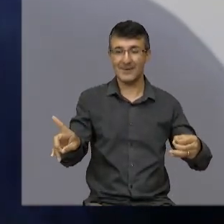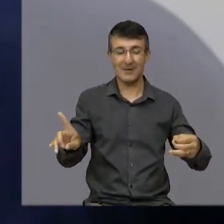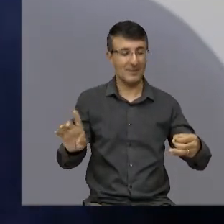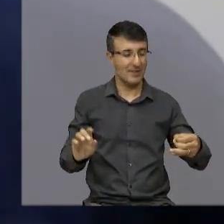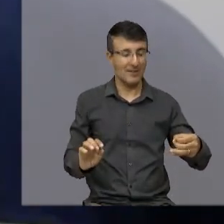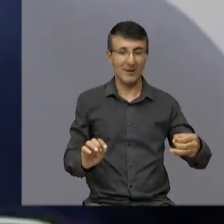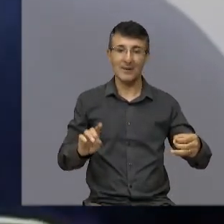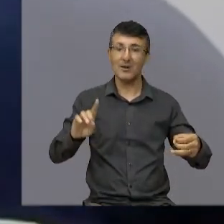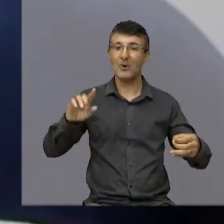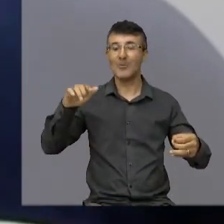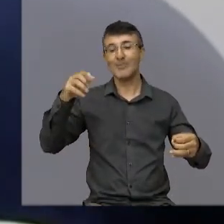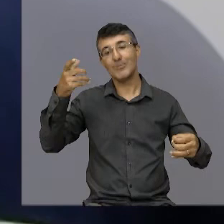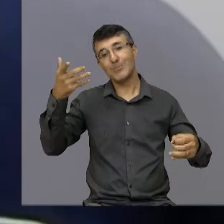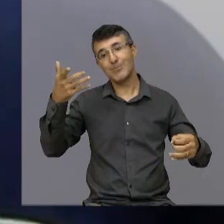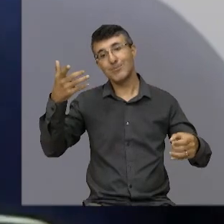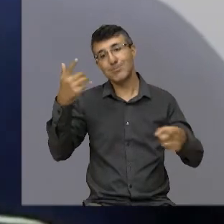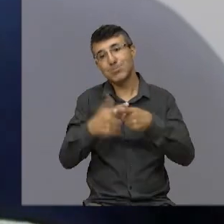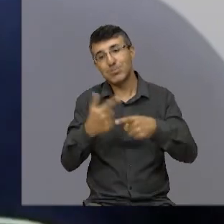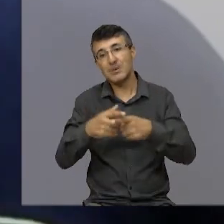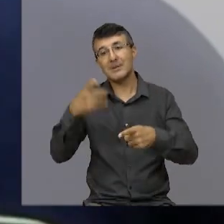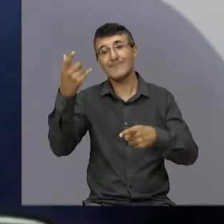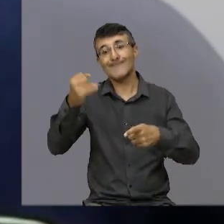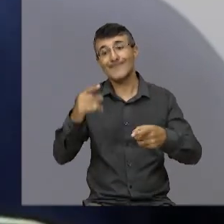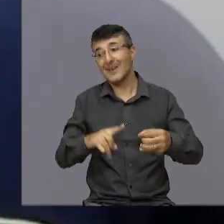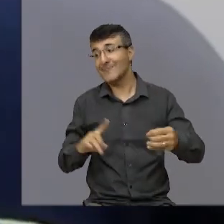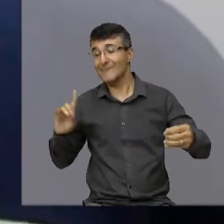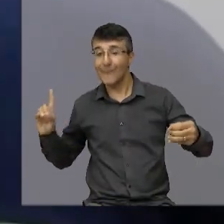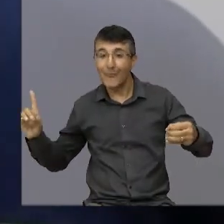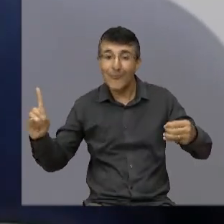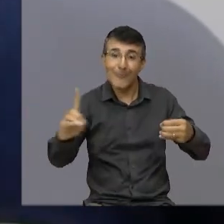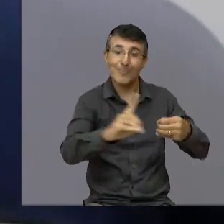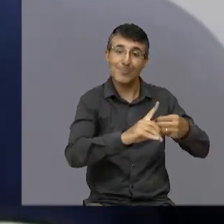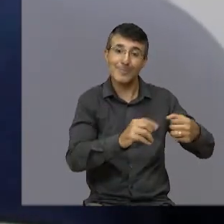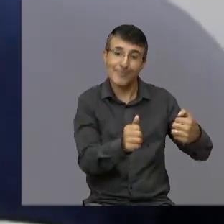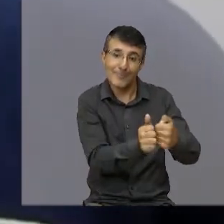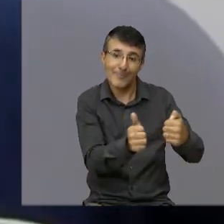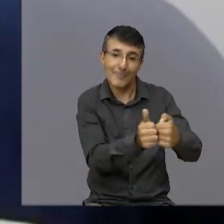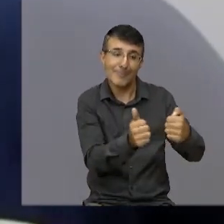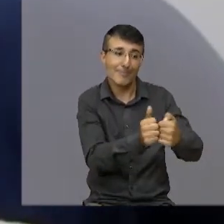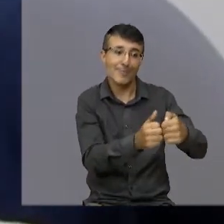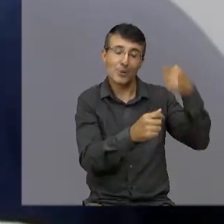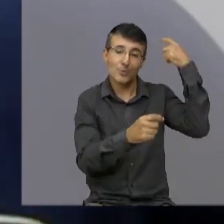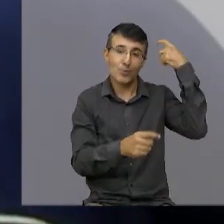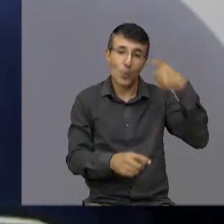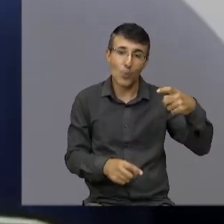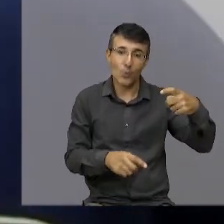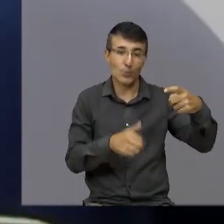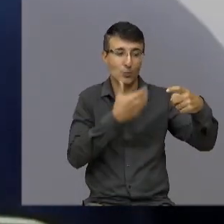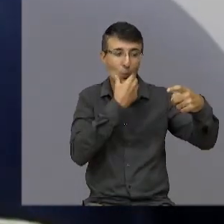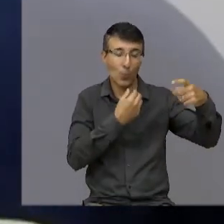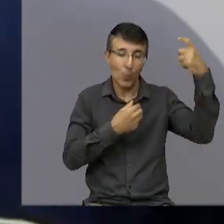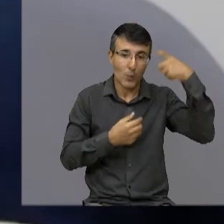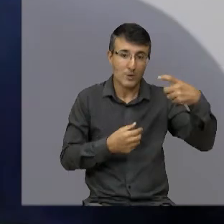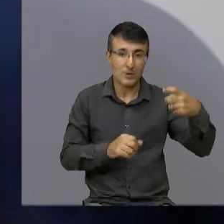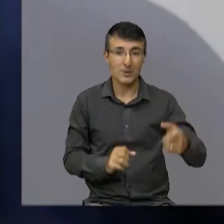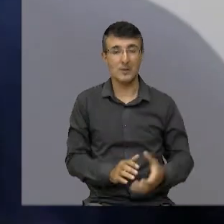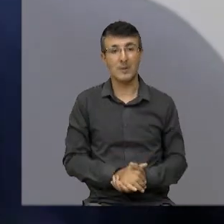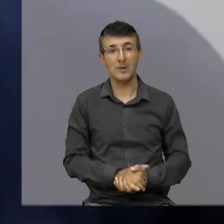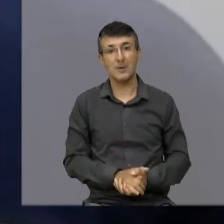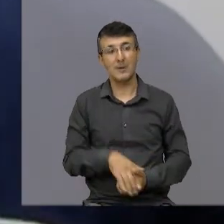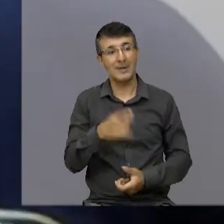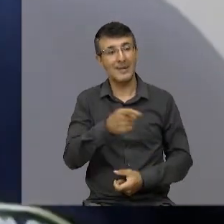sofrer de novo. E muitas vezes ela fica com aquela medida, mas ela não tem coragem de chamar o AGCM ou a